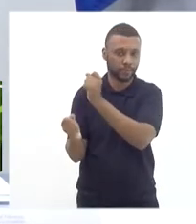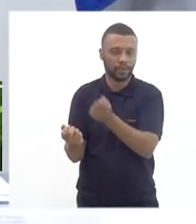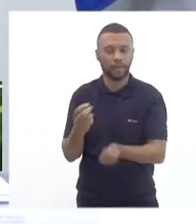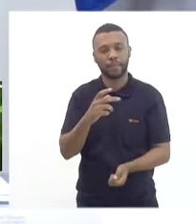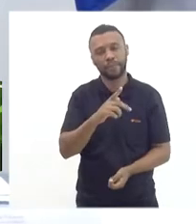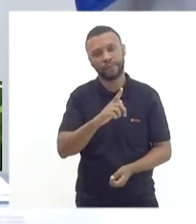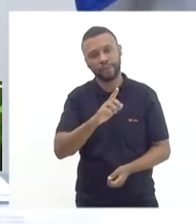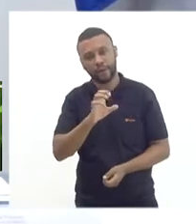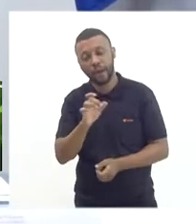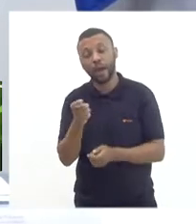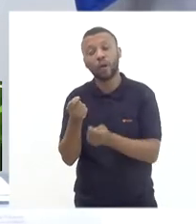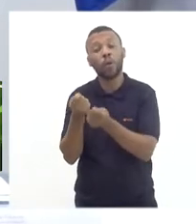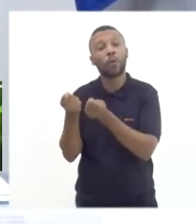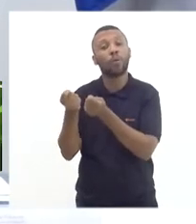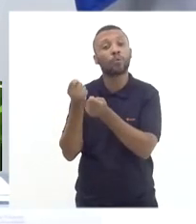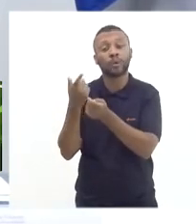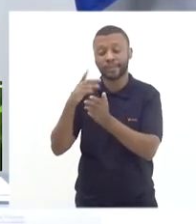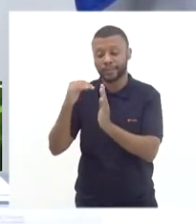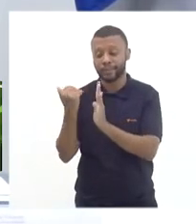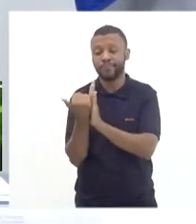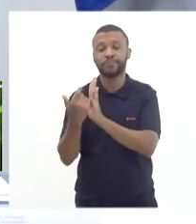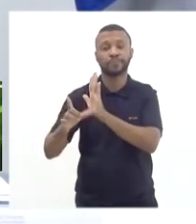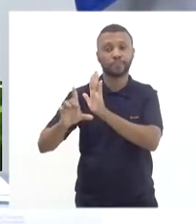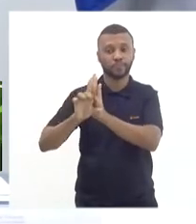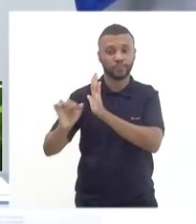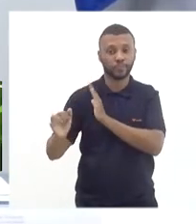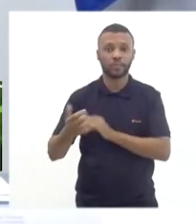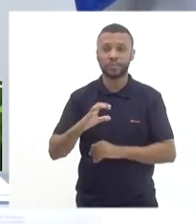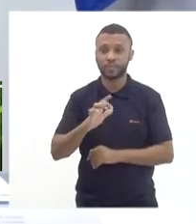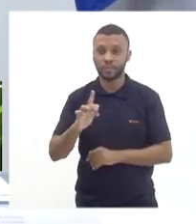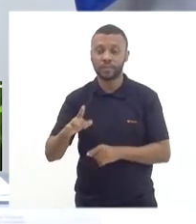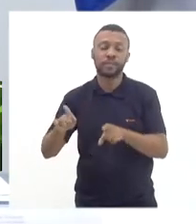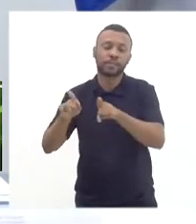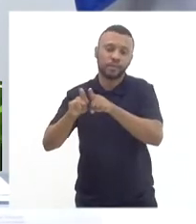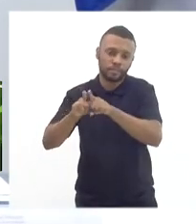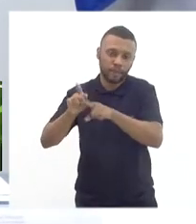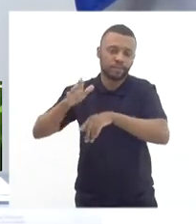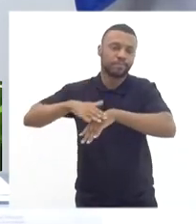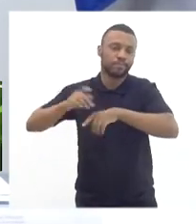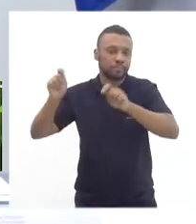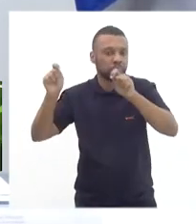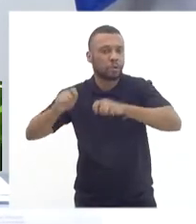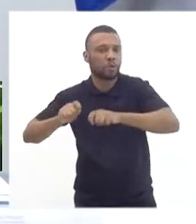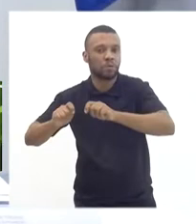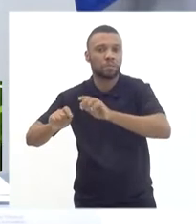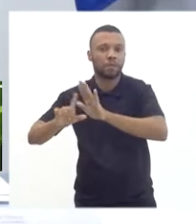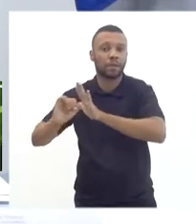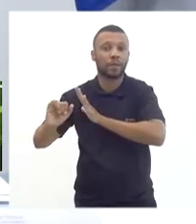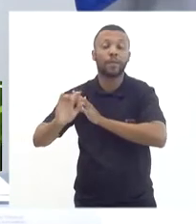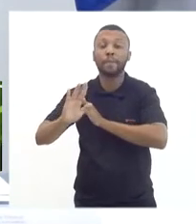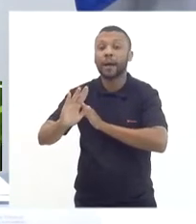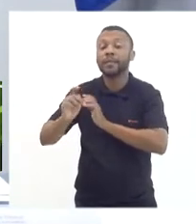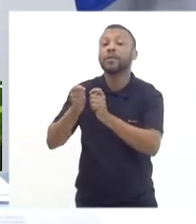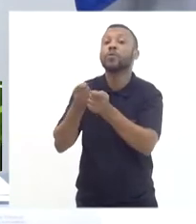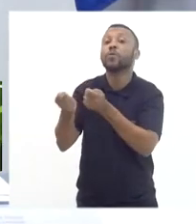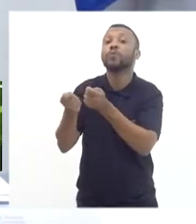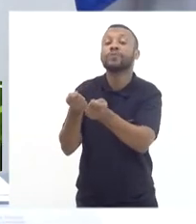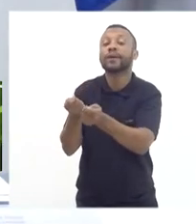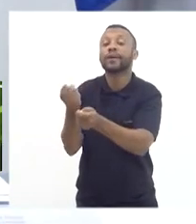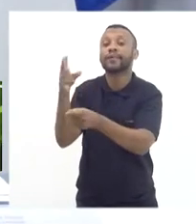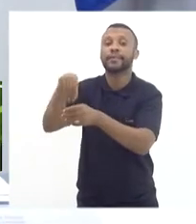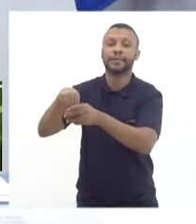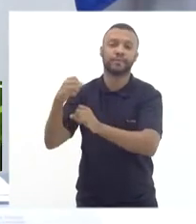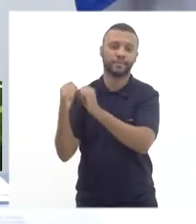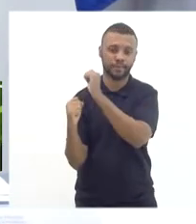controle da legalidade, a CGE também tem a legalidade, mas tem os outros controles internos.